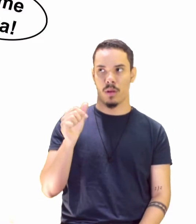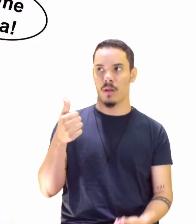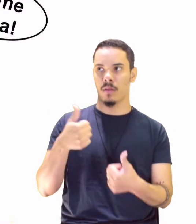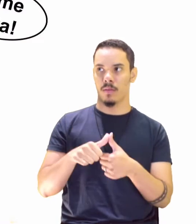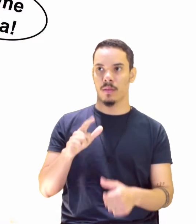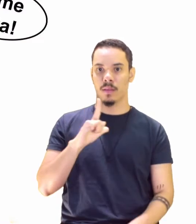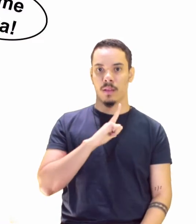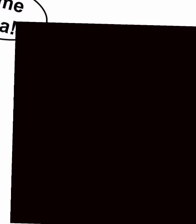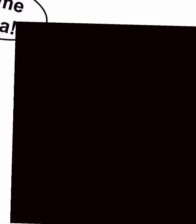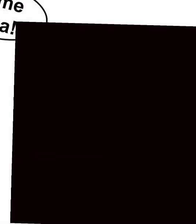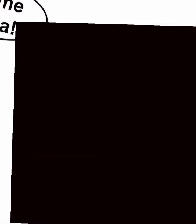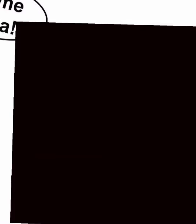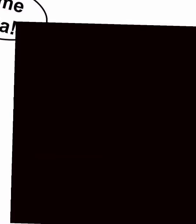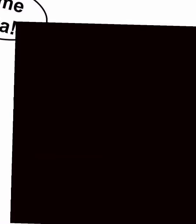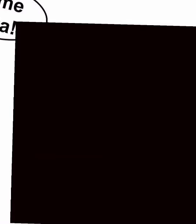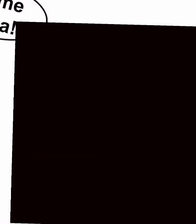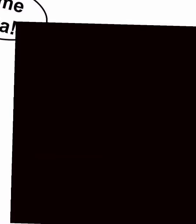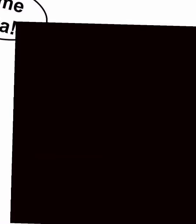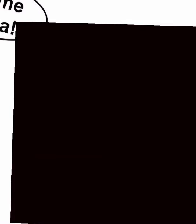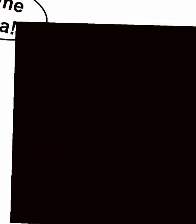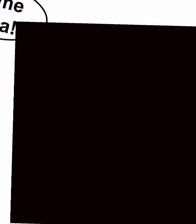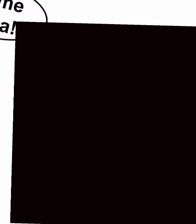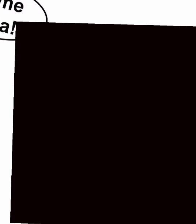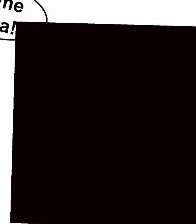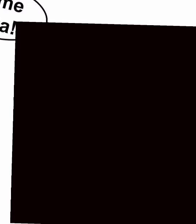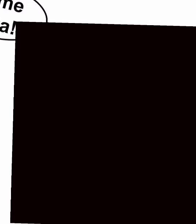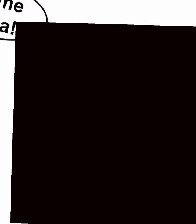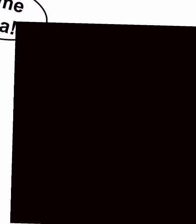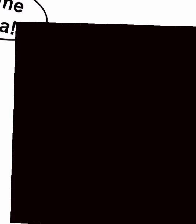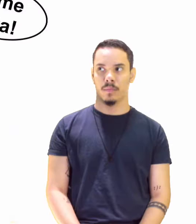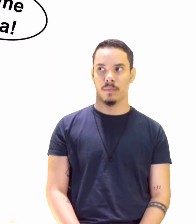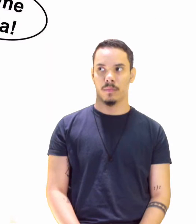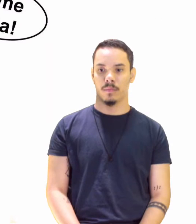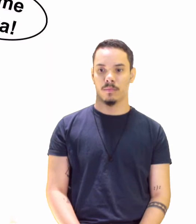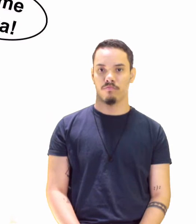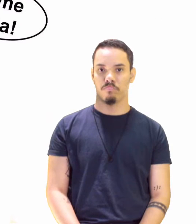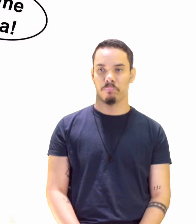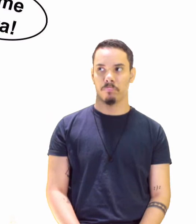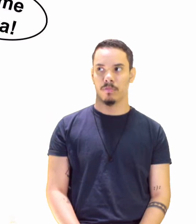bem organizado e fica de melhor